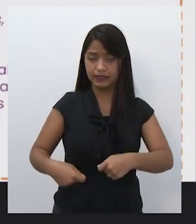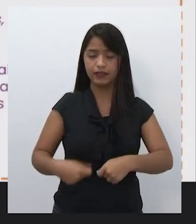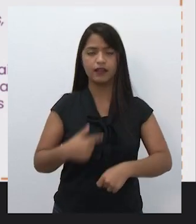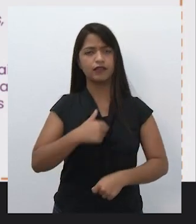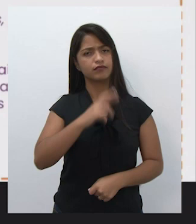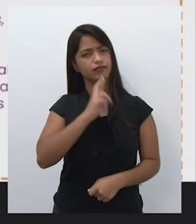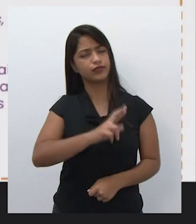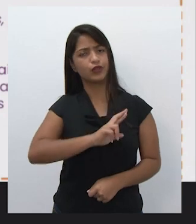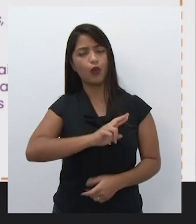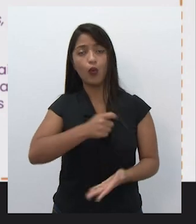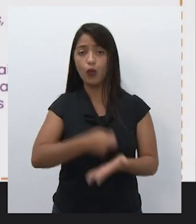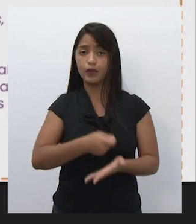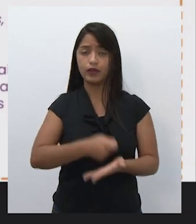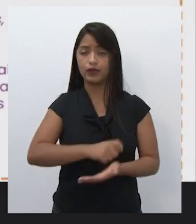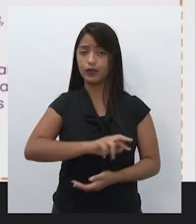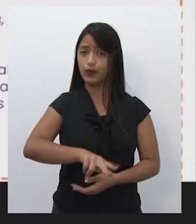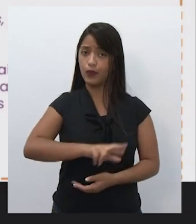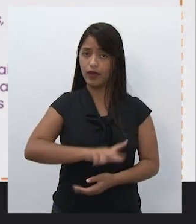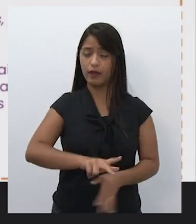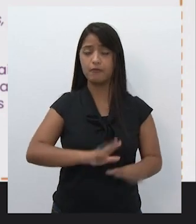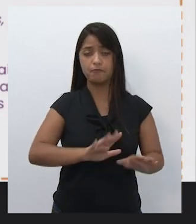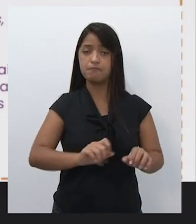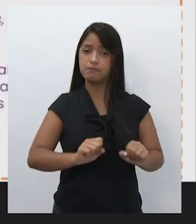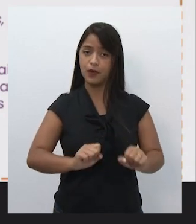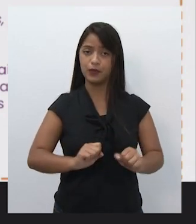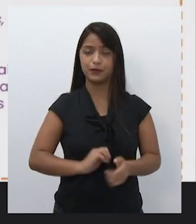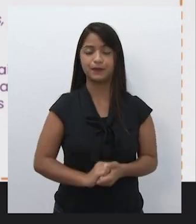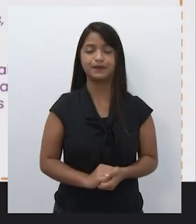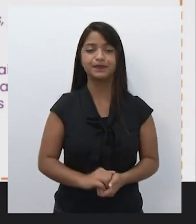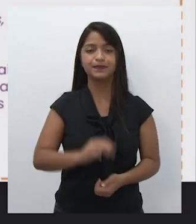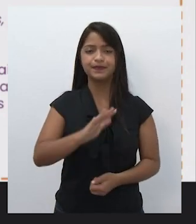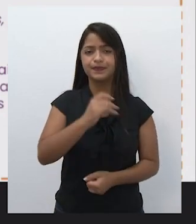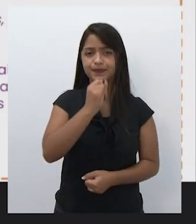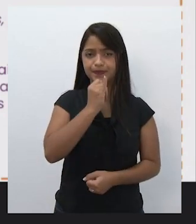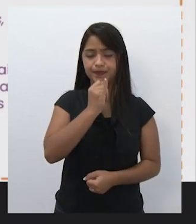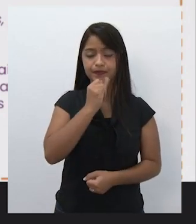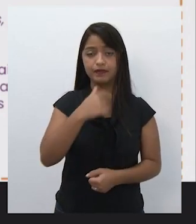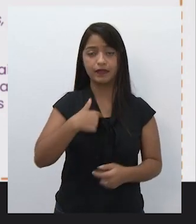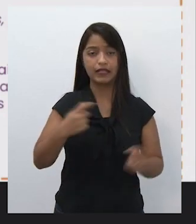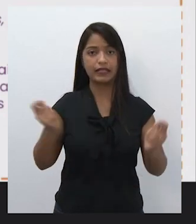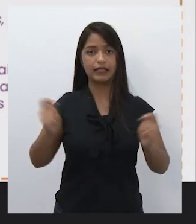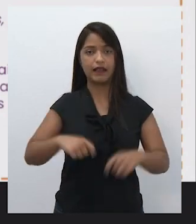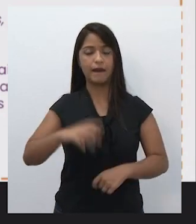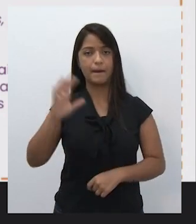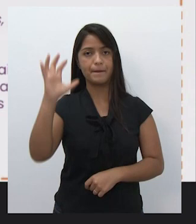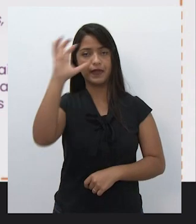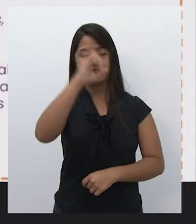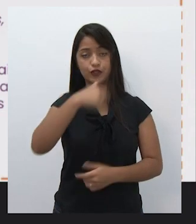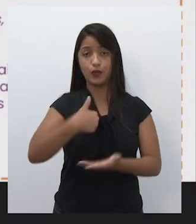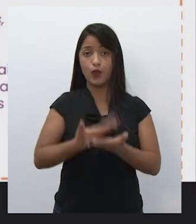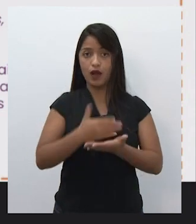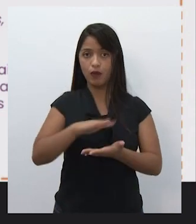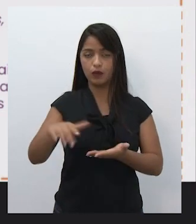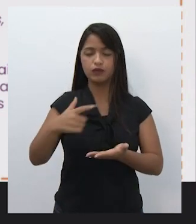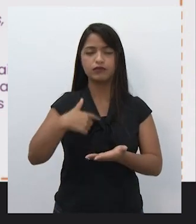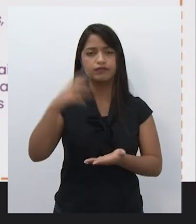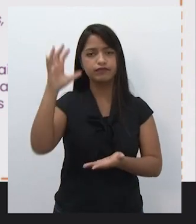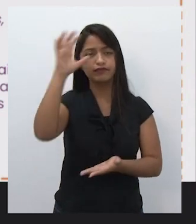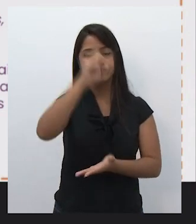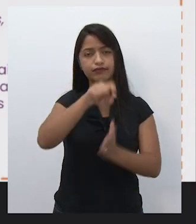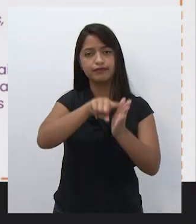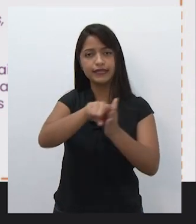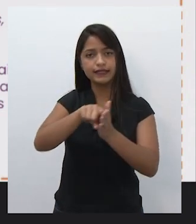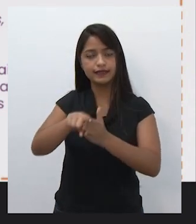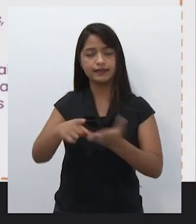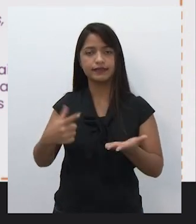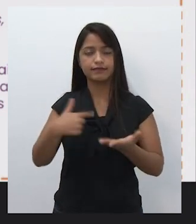obrigatório. No entanto, se eu desenvolvo a capacidade de realizar pesquisas, de criar coisas,